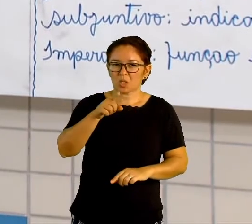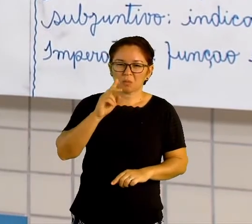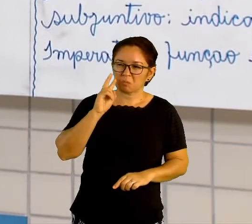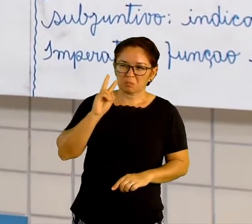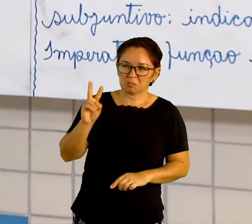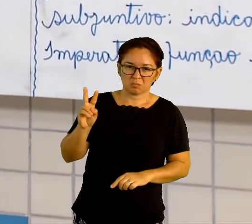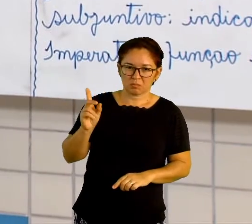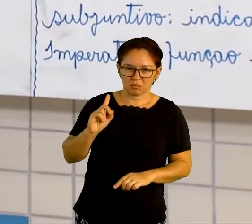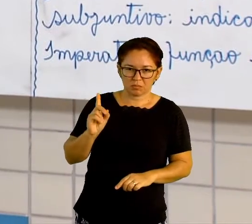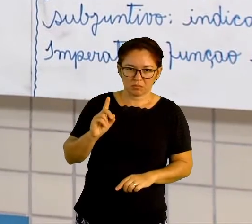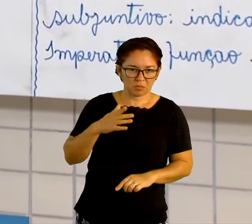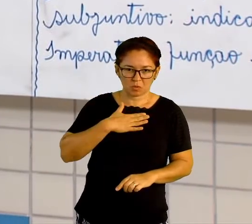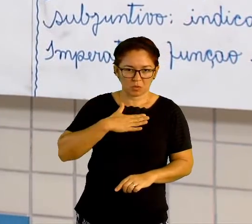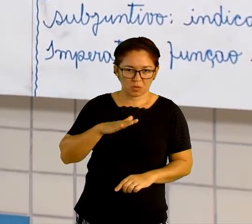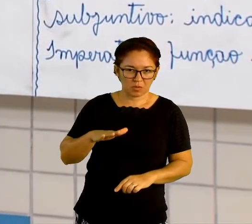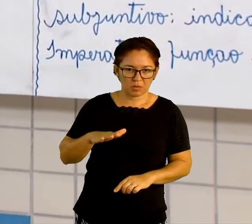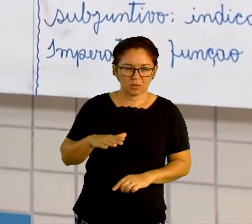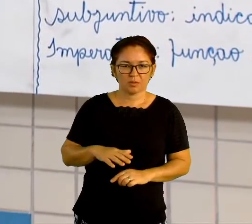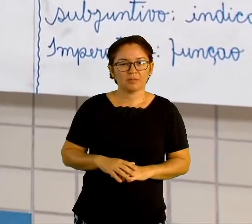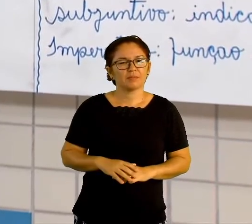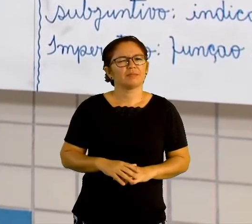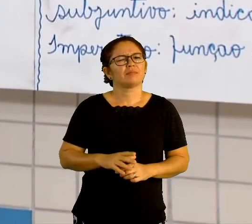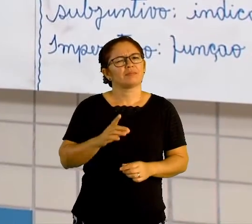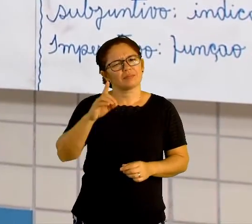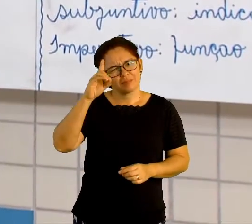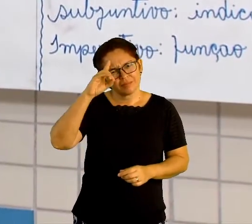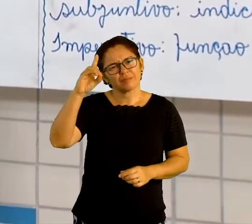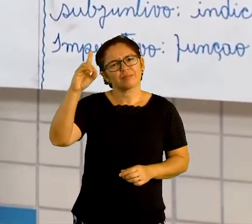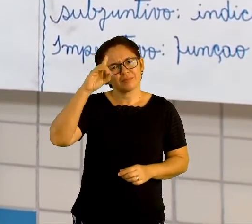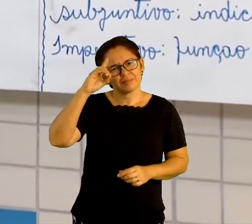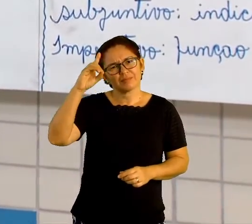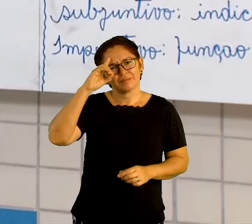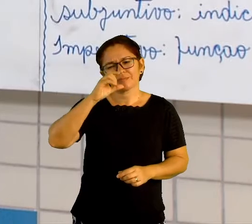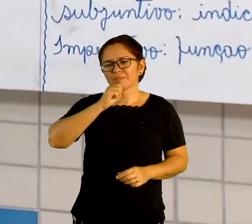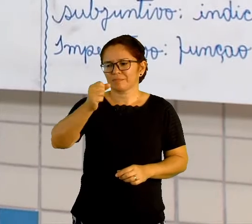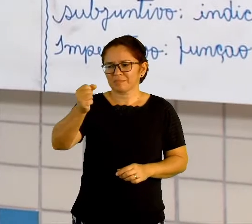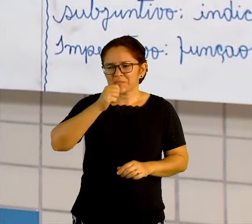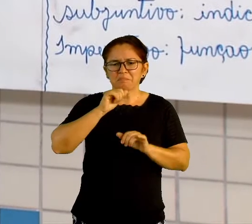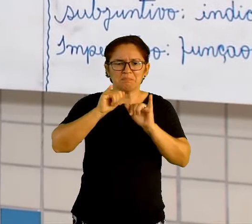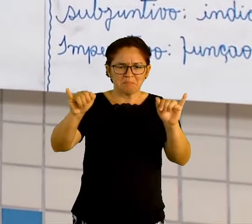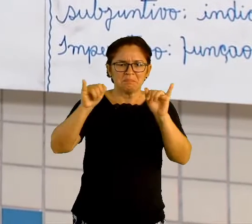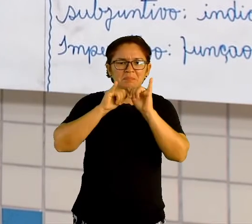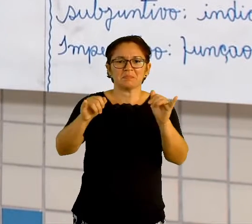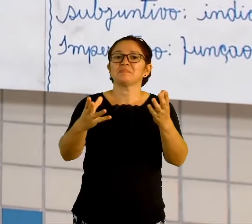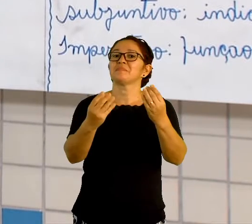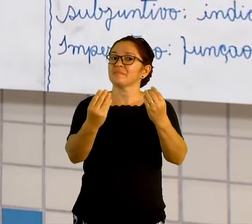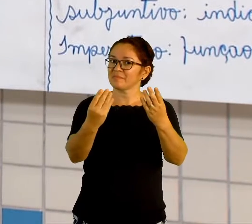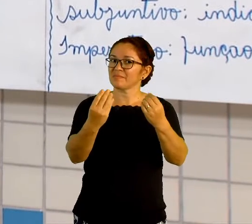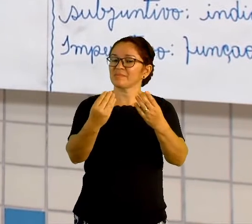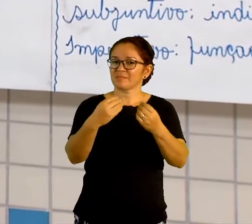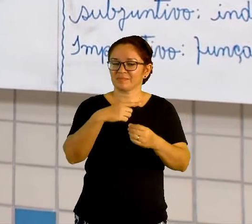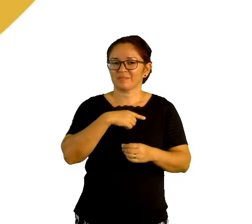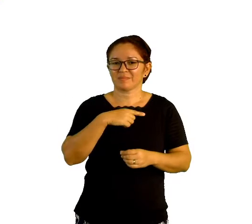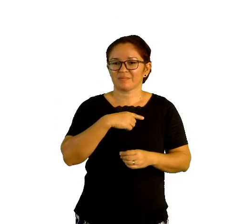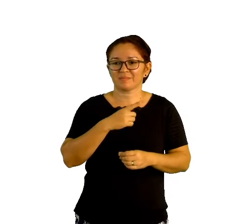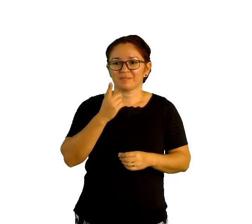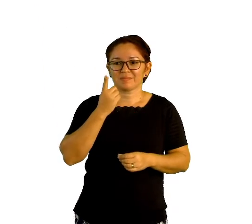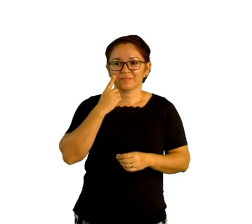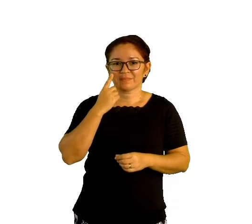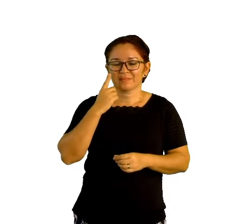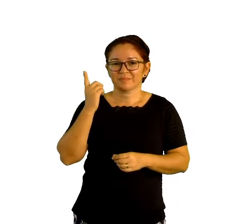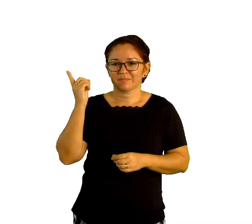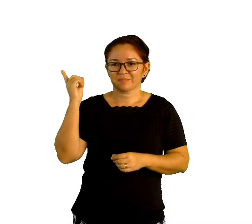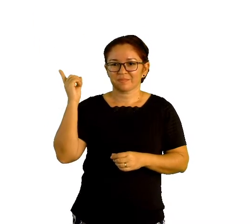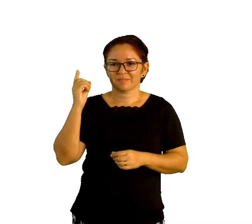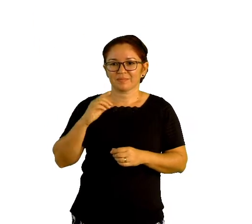dia, durante todo o tempo, várias notícias. Acompanhe aí no slide, como eu já expliquei, a manchete